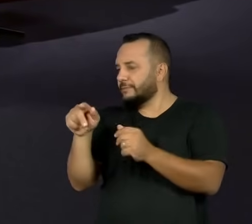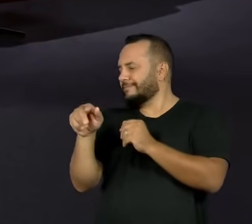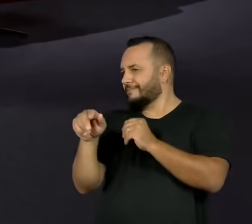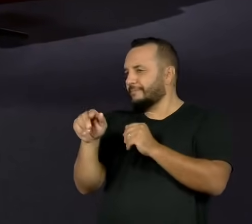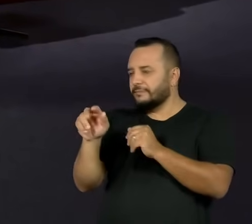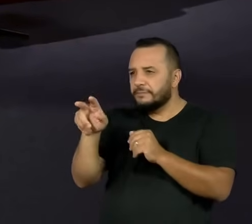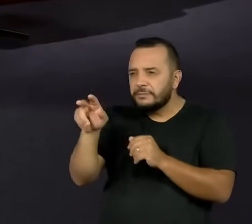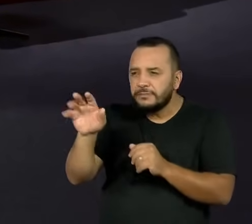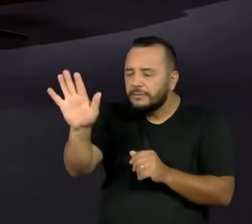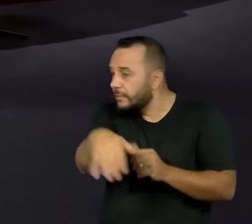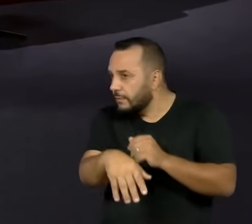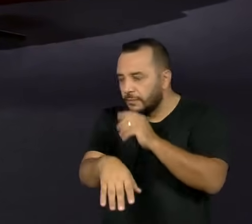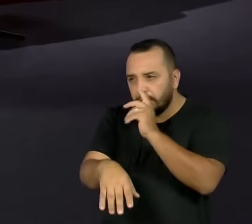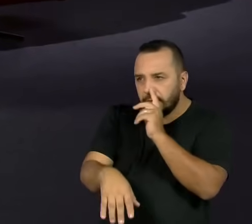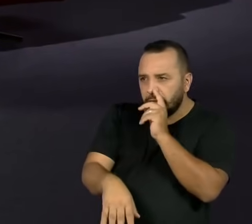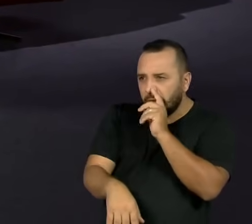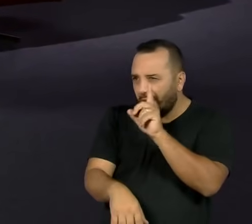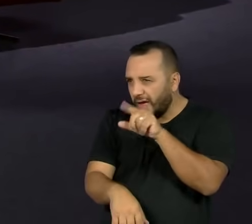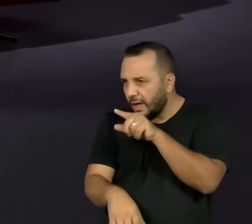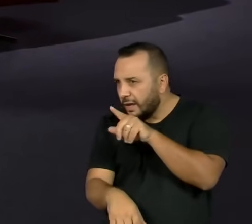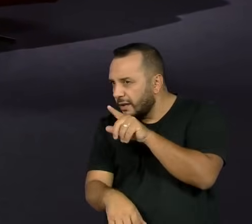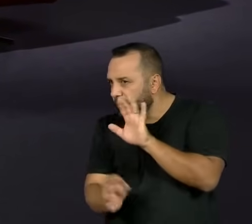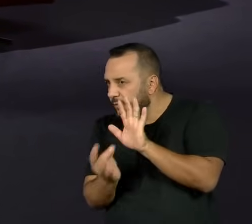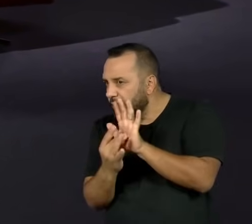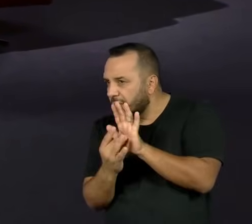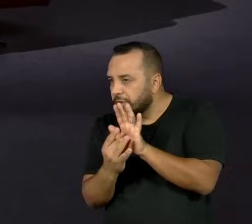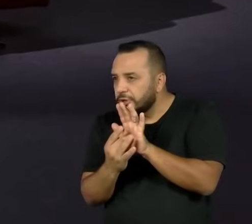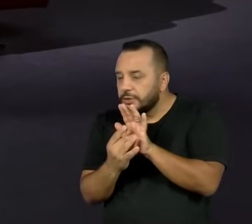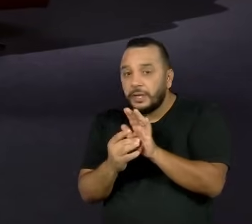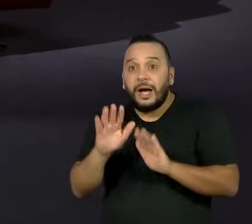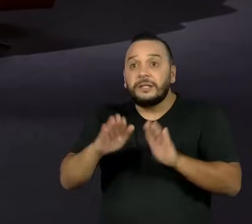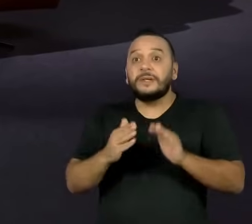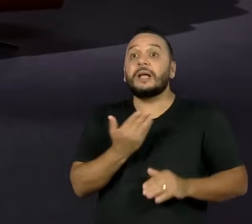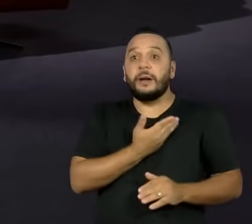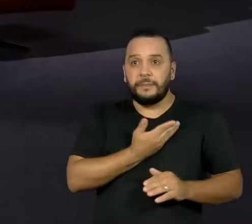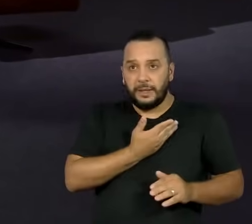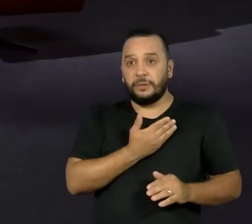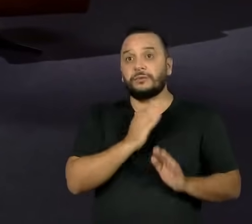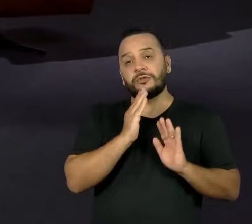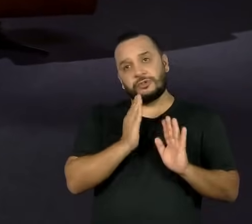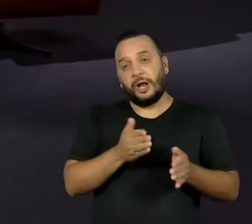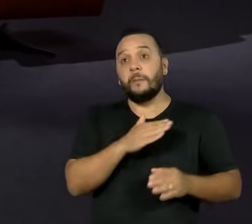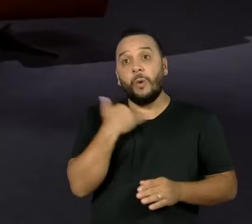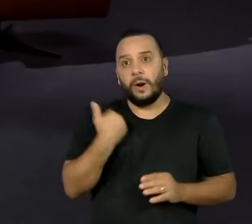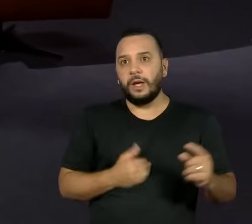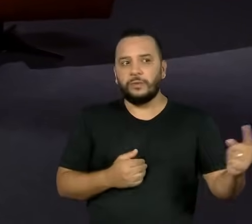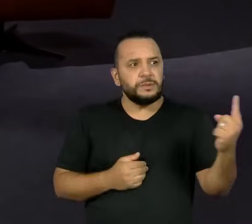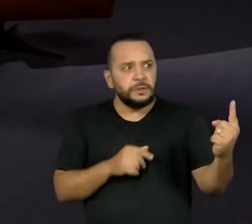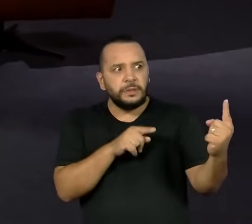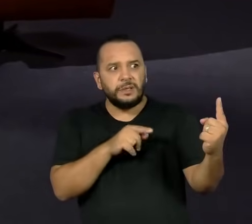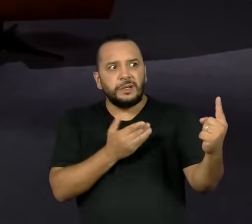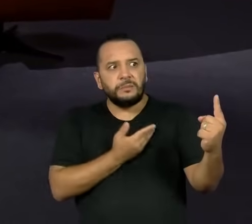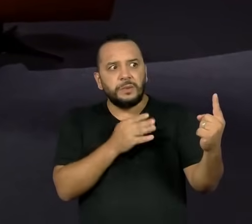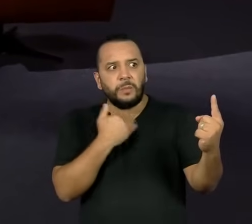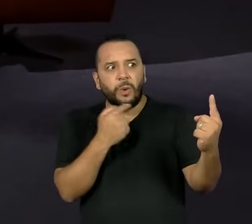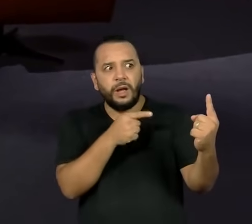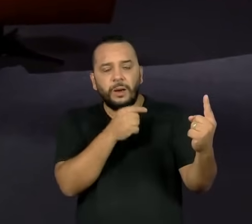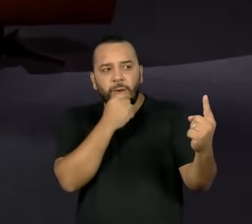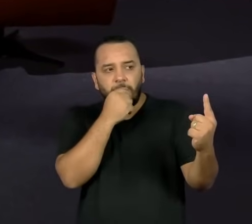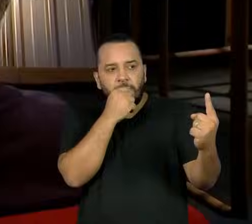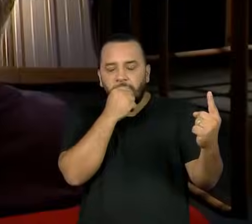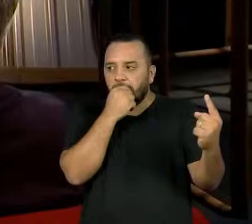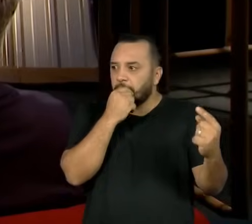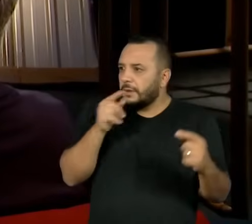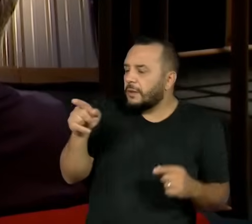que você pode encontrar uma pessoa que você conhece, pode encontrar que já morreu ou não, pode encontrar uma